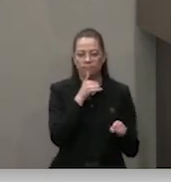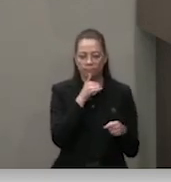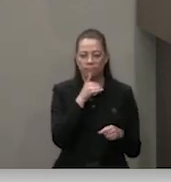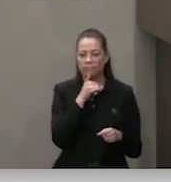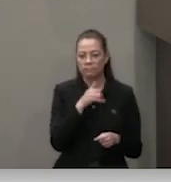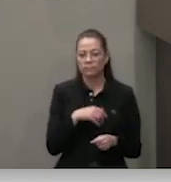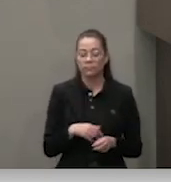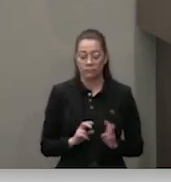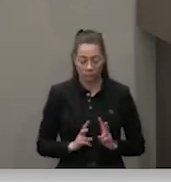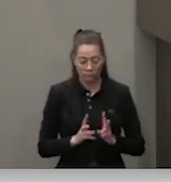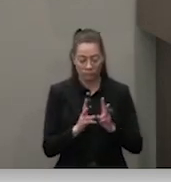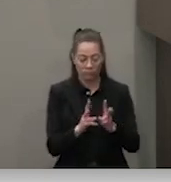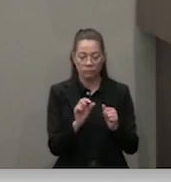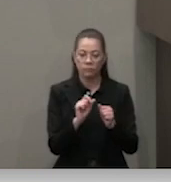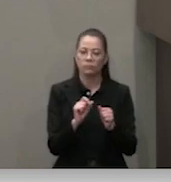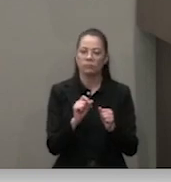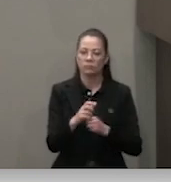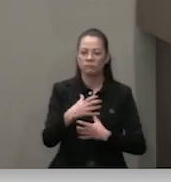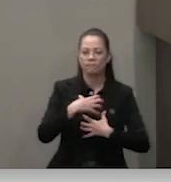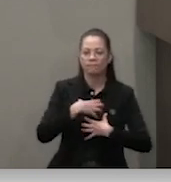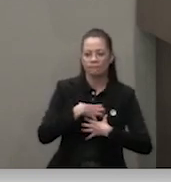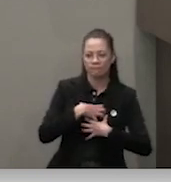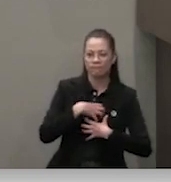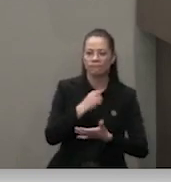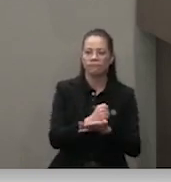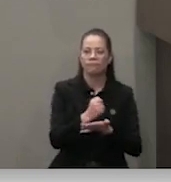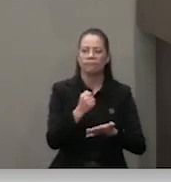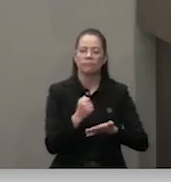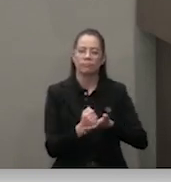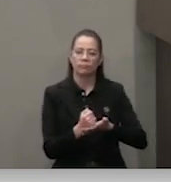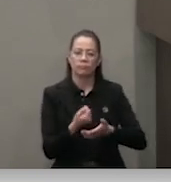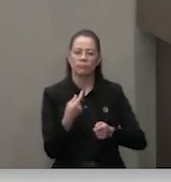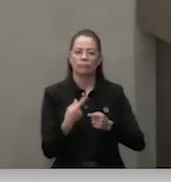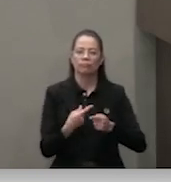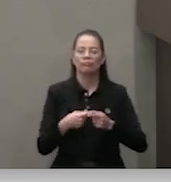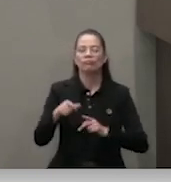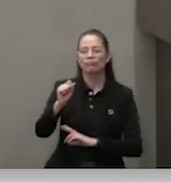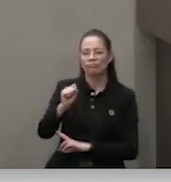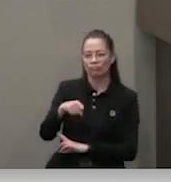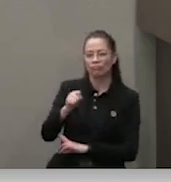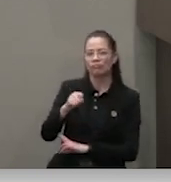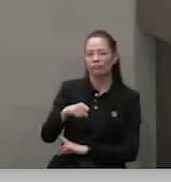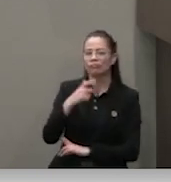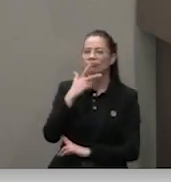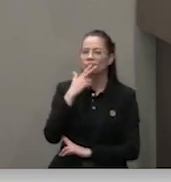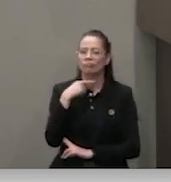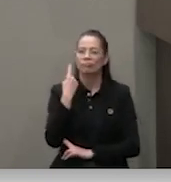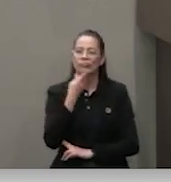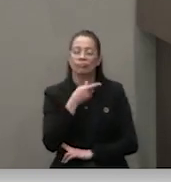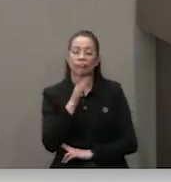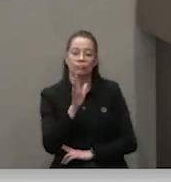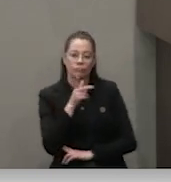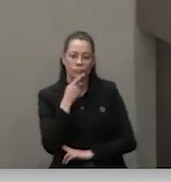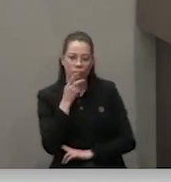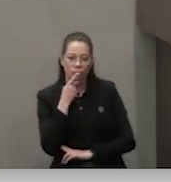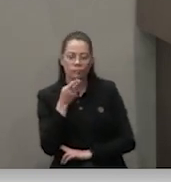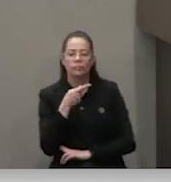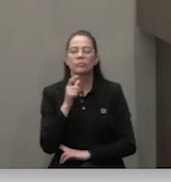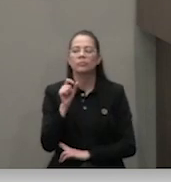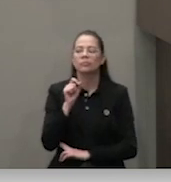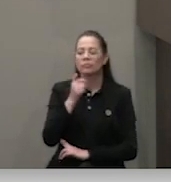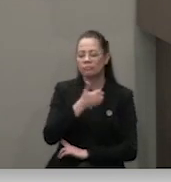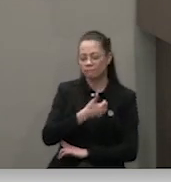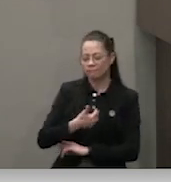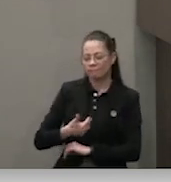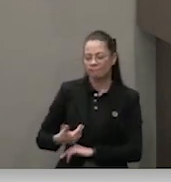continue fazendo esse formato de contratação porque realmente como nós temos dito se trata de um